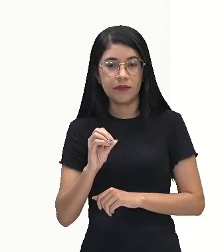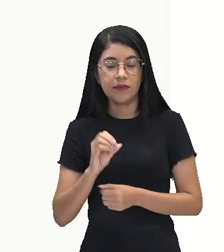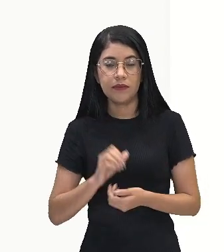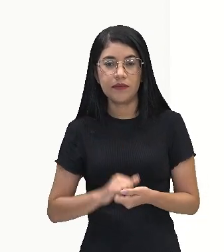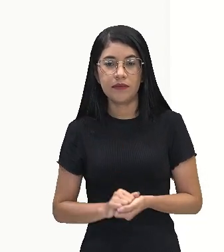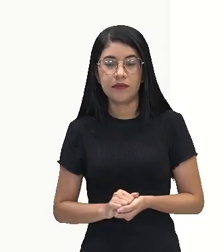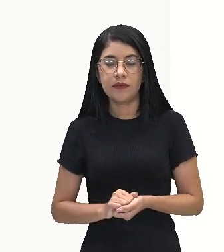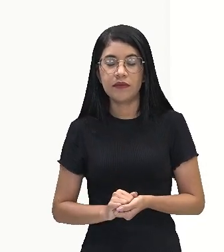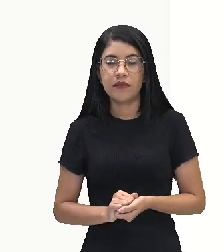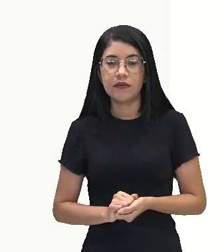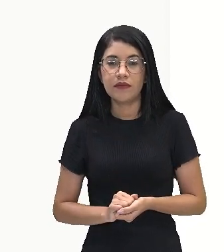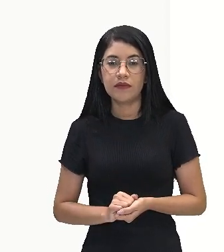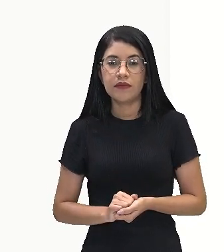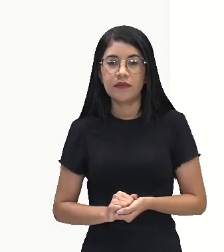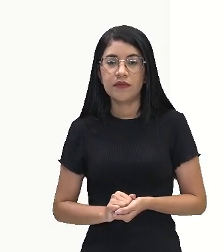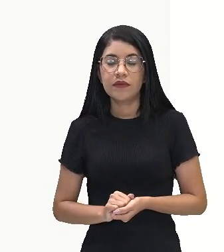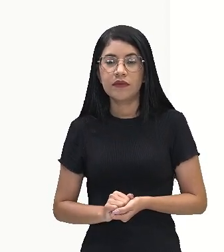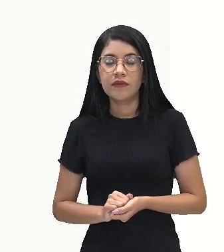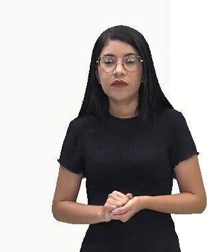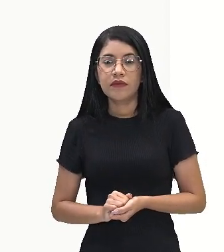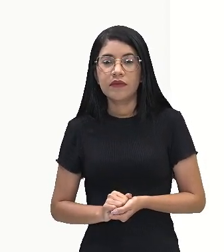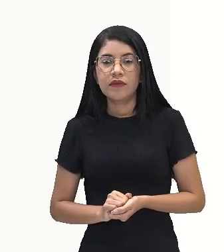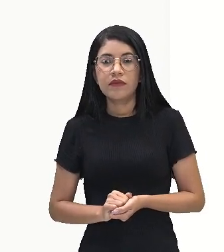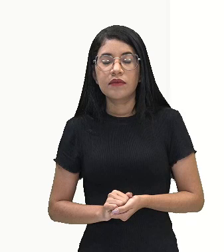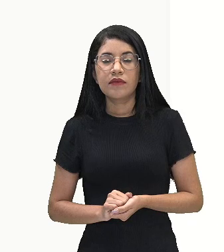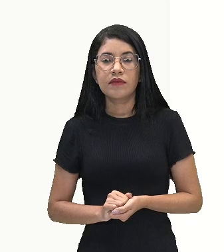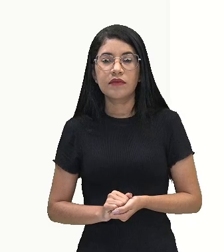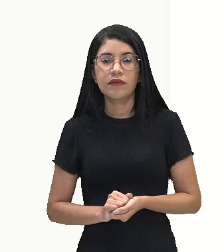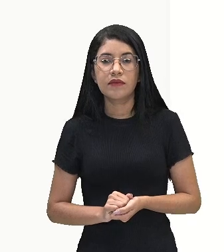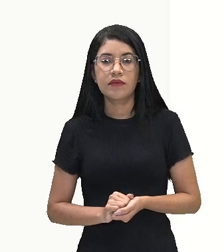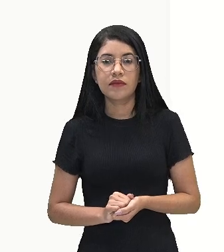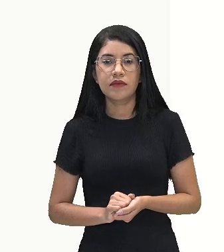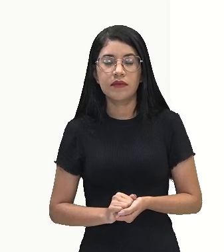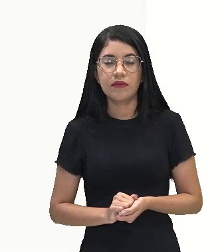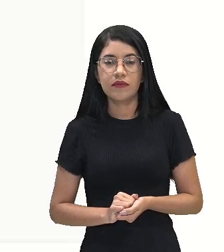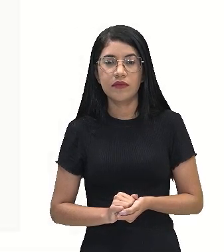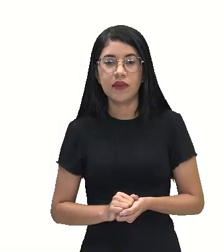Aí sim, né? Vamos ter um 1 positivo.